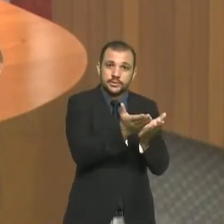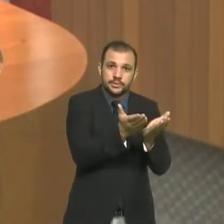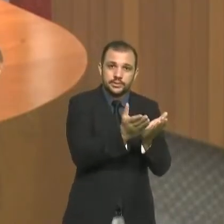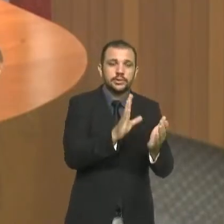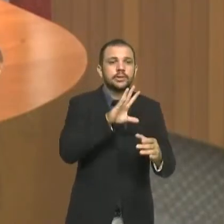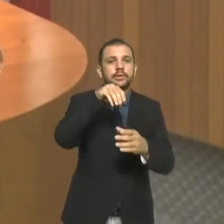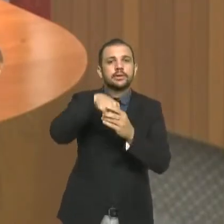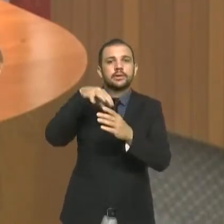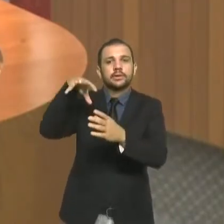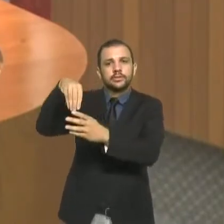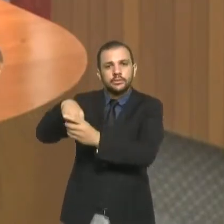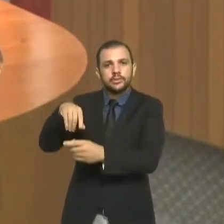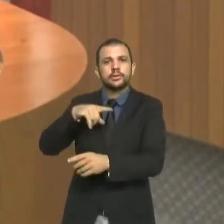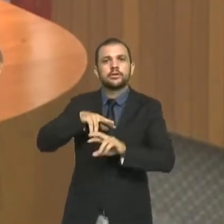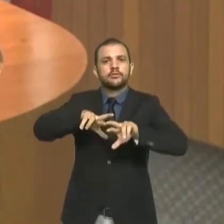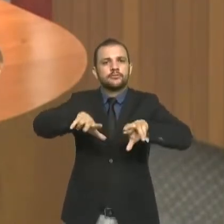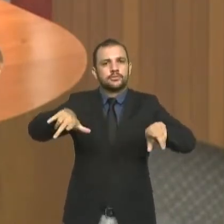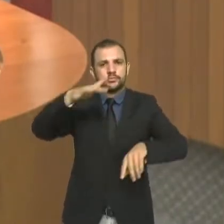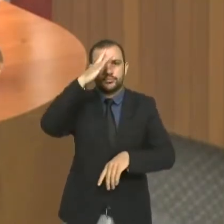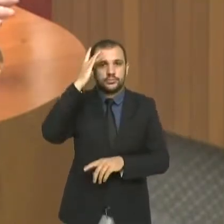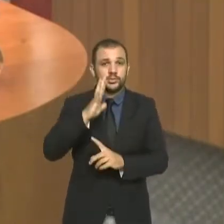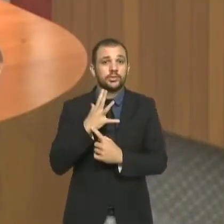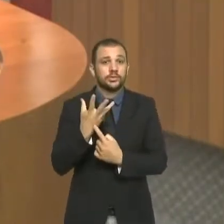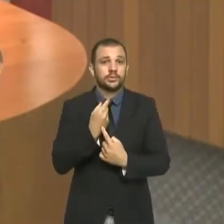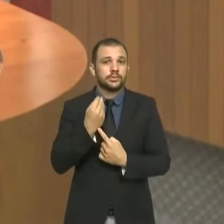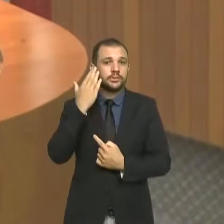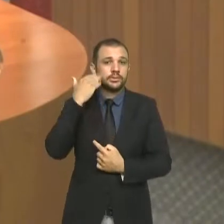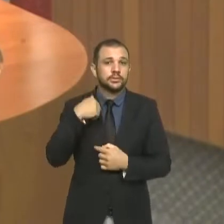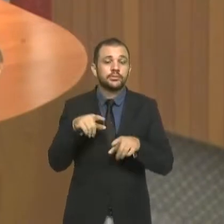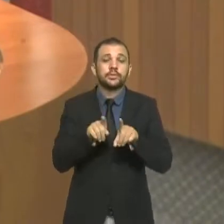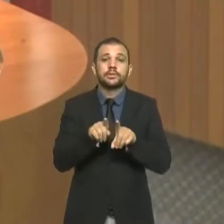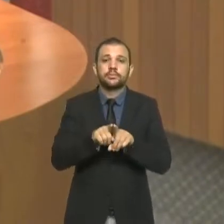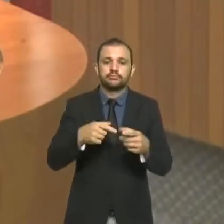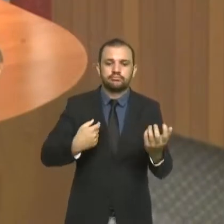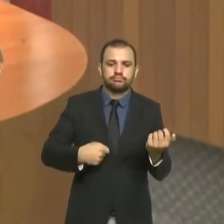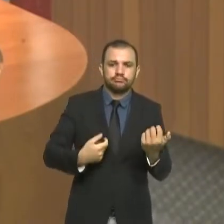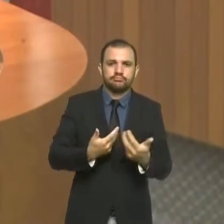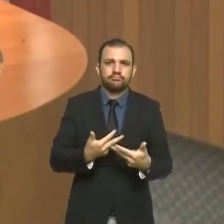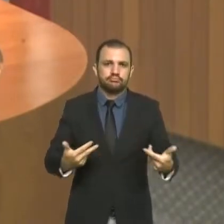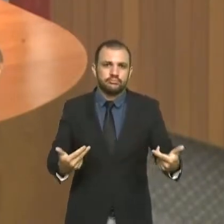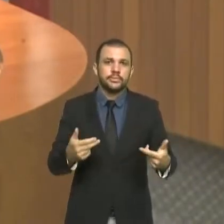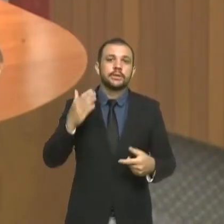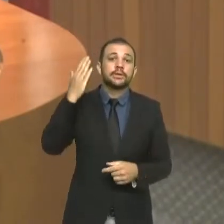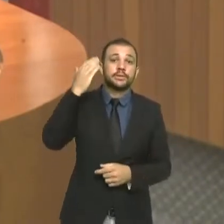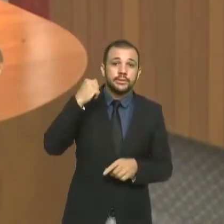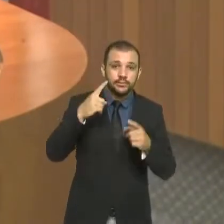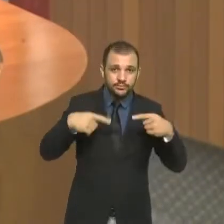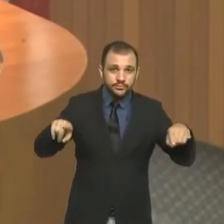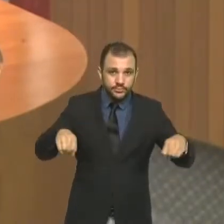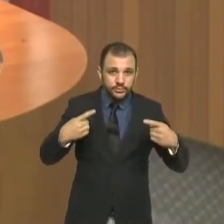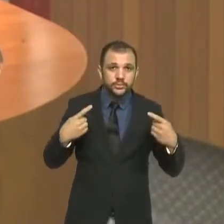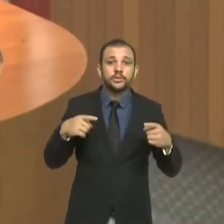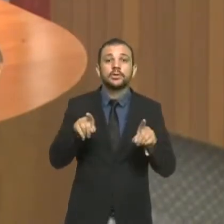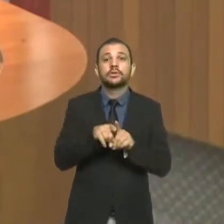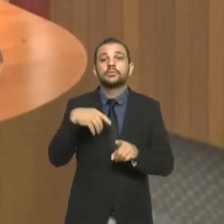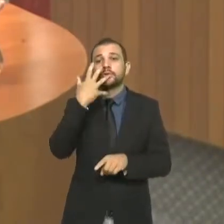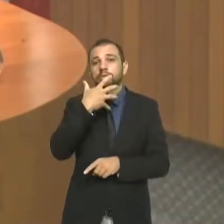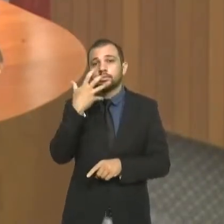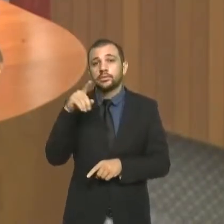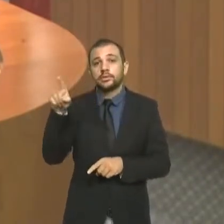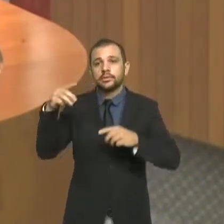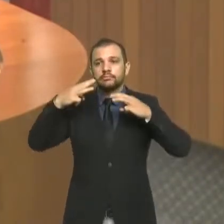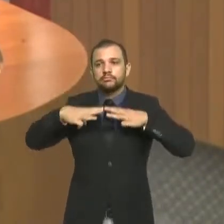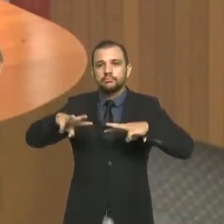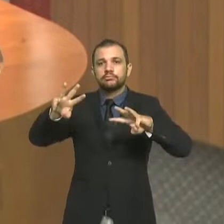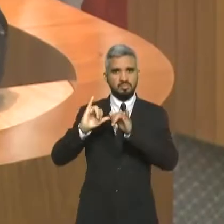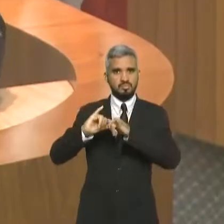artistas, excelentes instrumentistas e cantores que levam a mensagem de Deus Todo-Poderoso para as